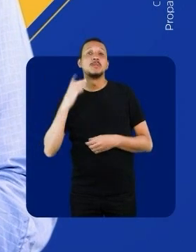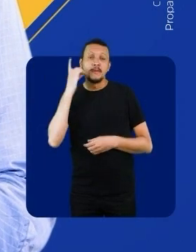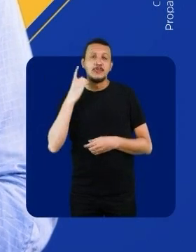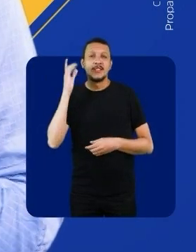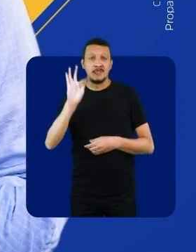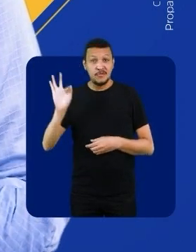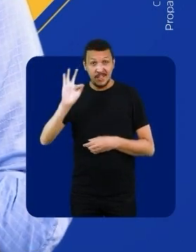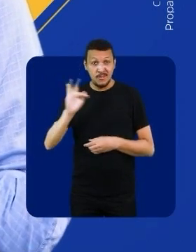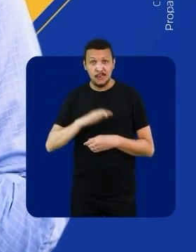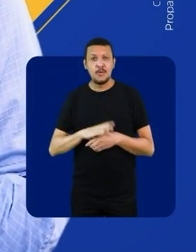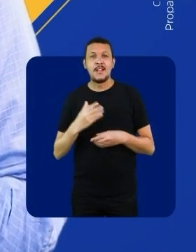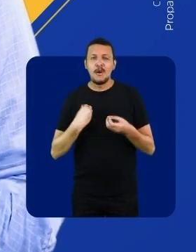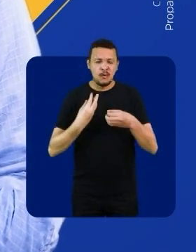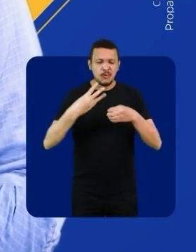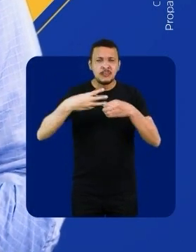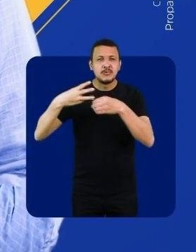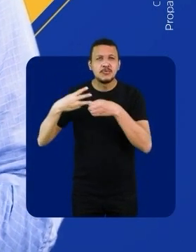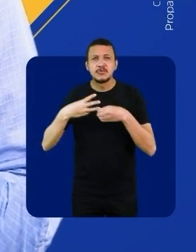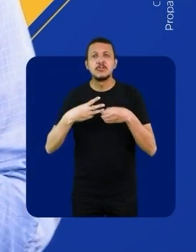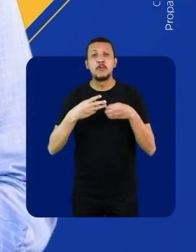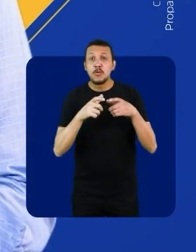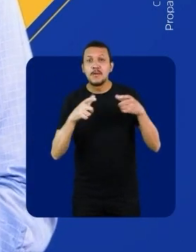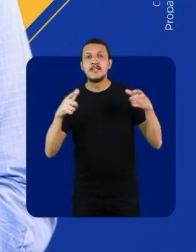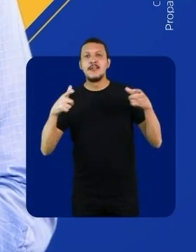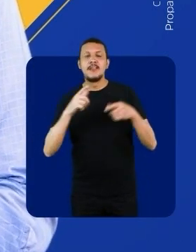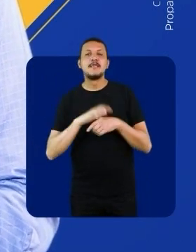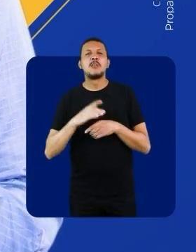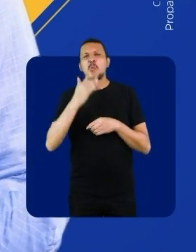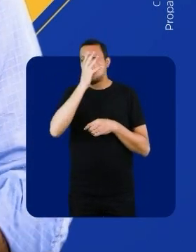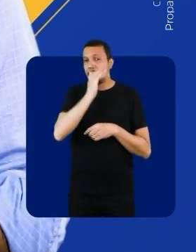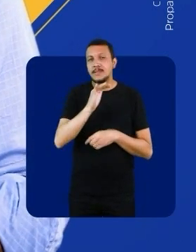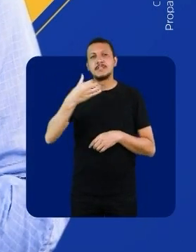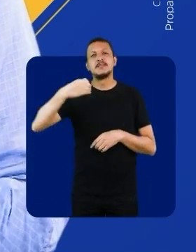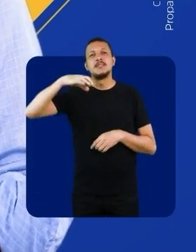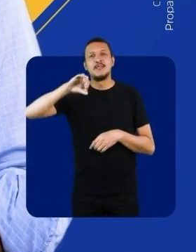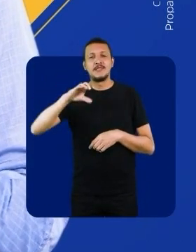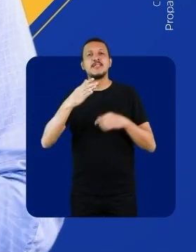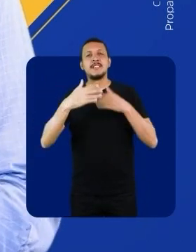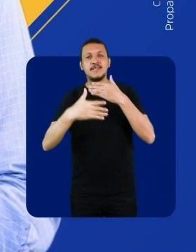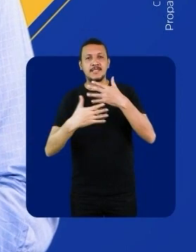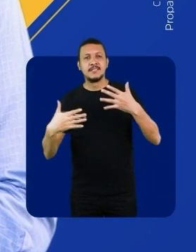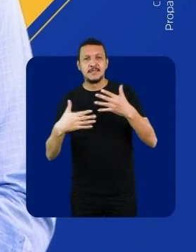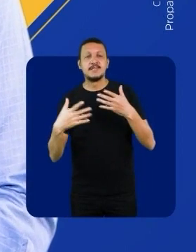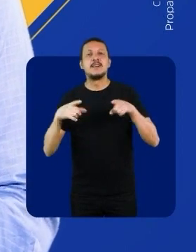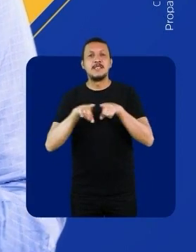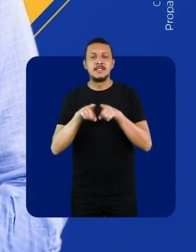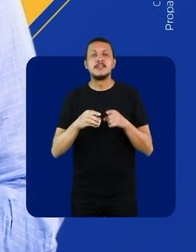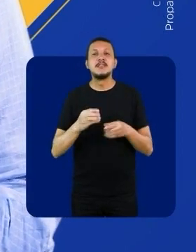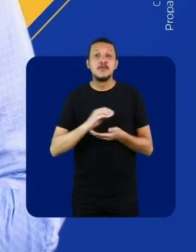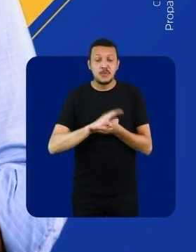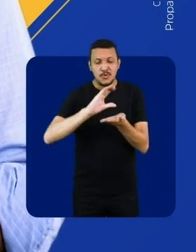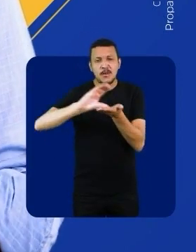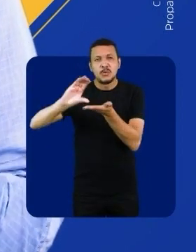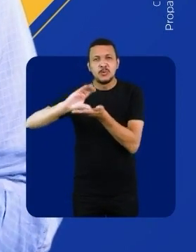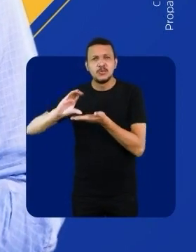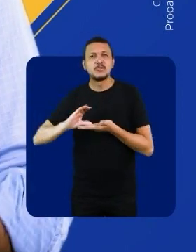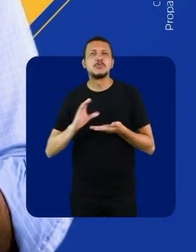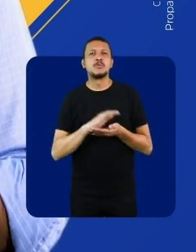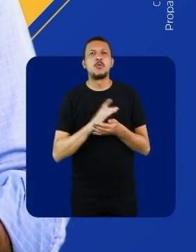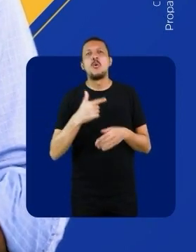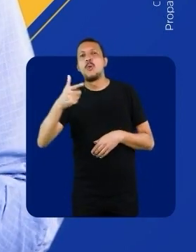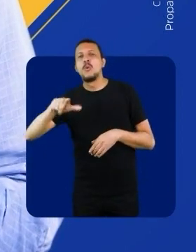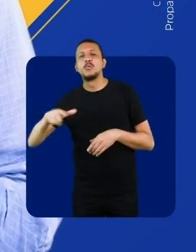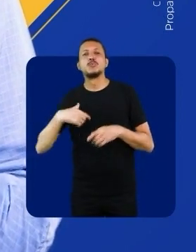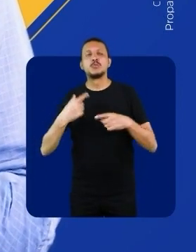seu representante na Câmara Federal. Durante esses 4 anos de mandato, destinei diversos maquinários agrícolas, caminhões e recursos que